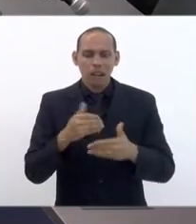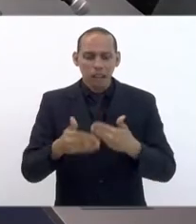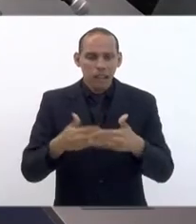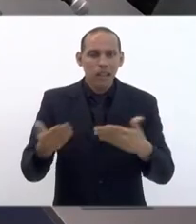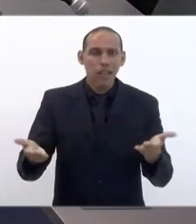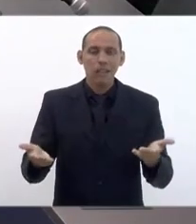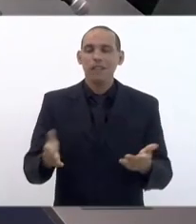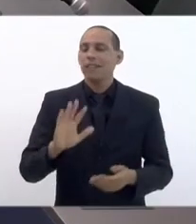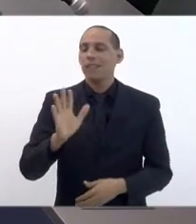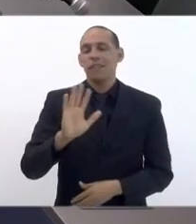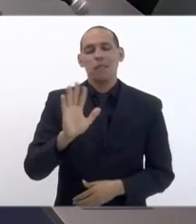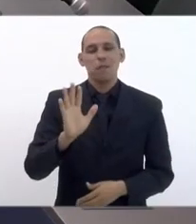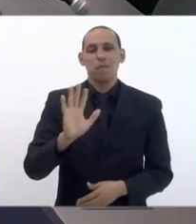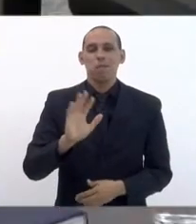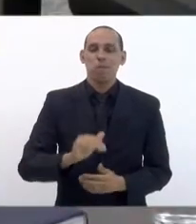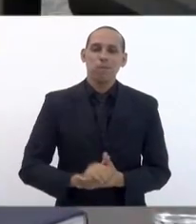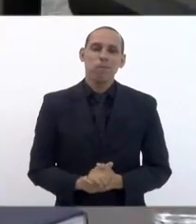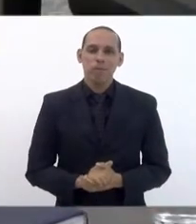por exemplo,